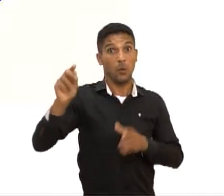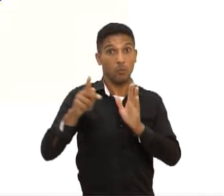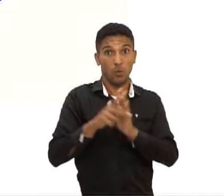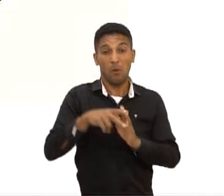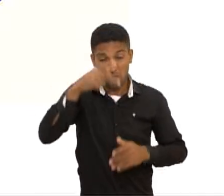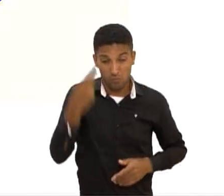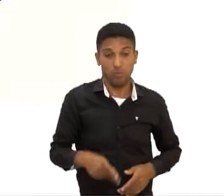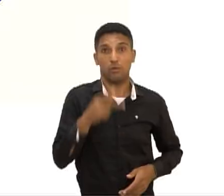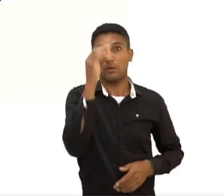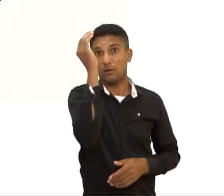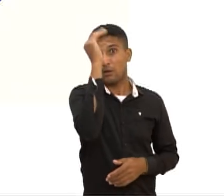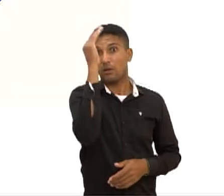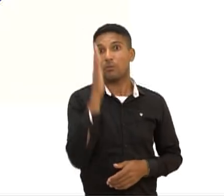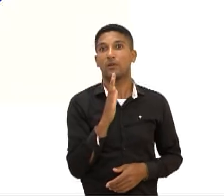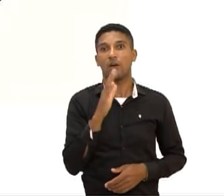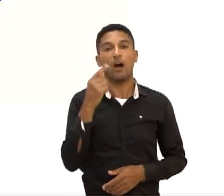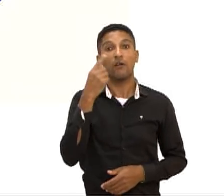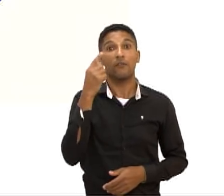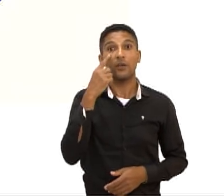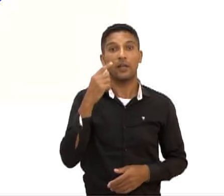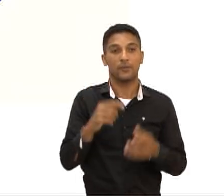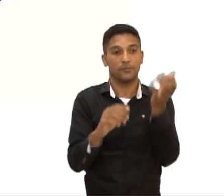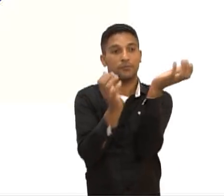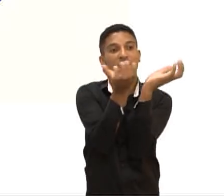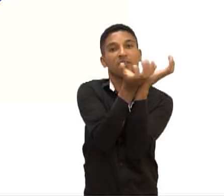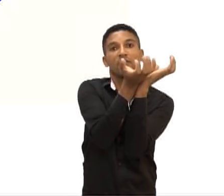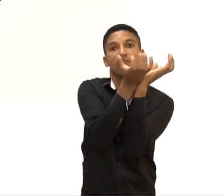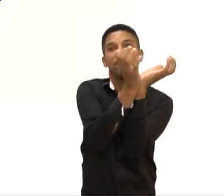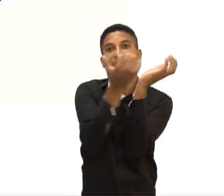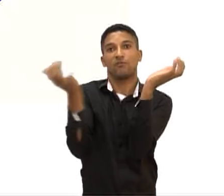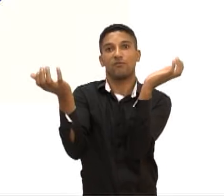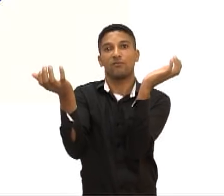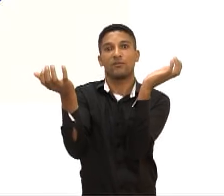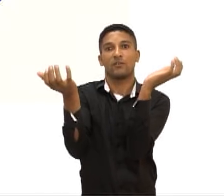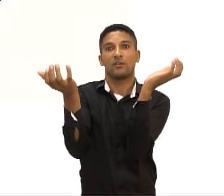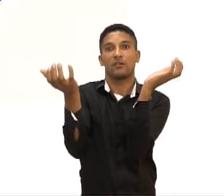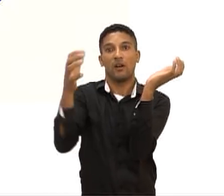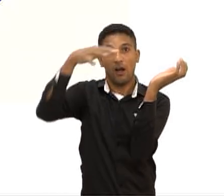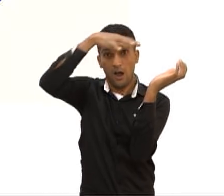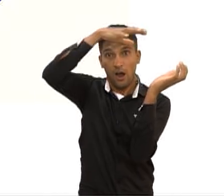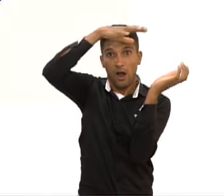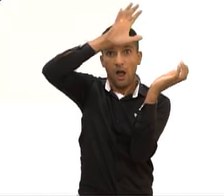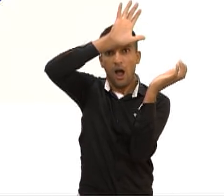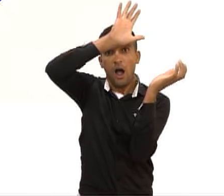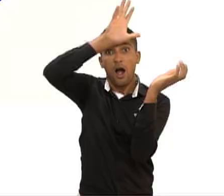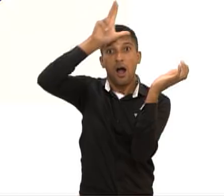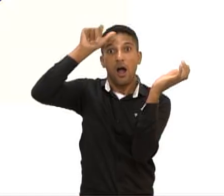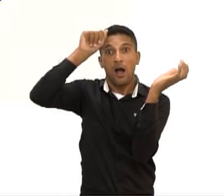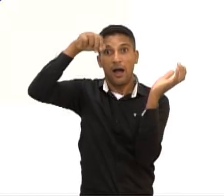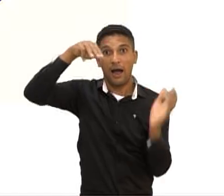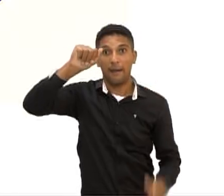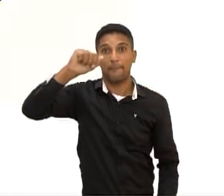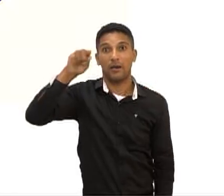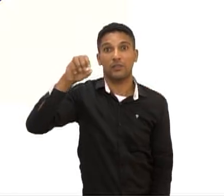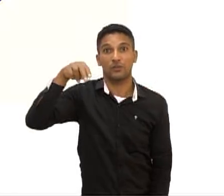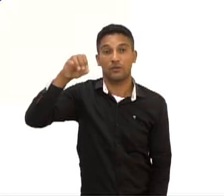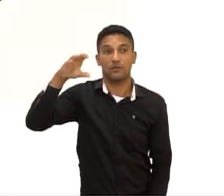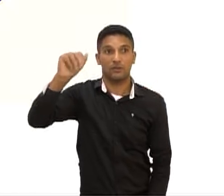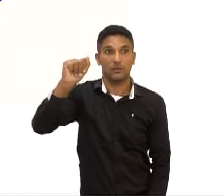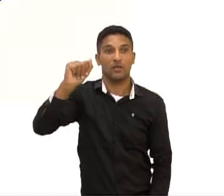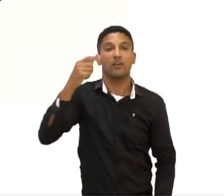observem ali, floresta amazônica, mata atlântica, zona dos cocais, mata